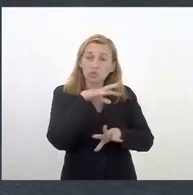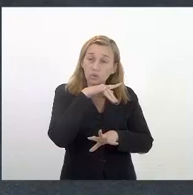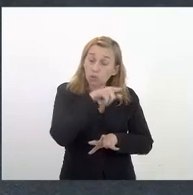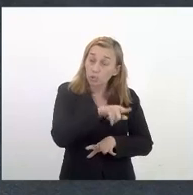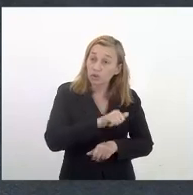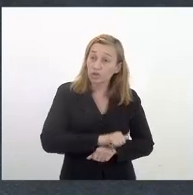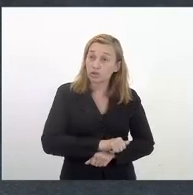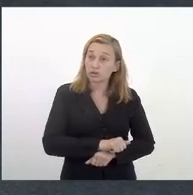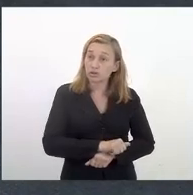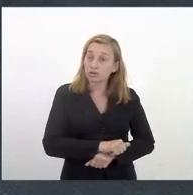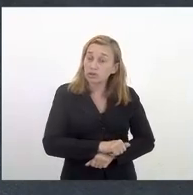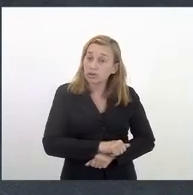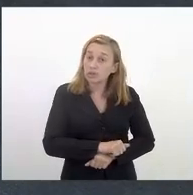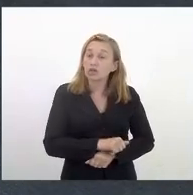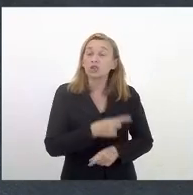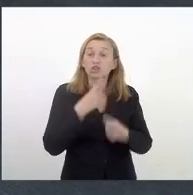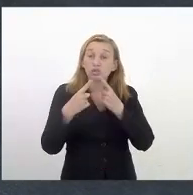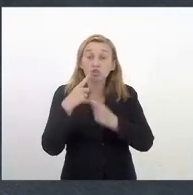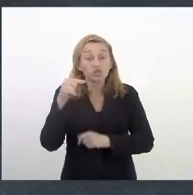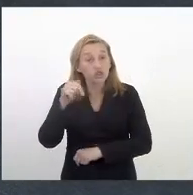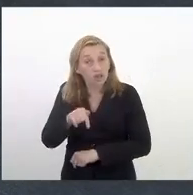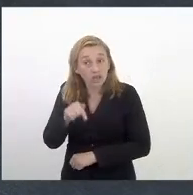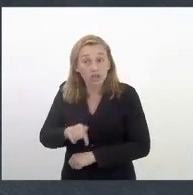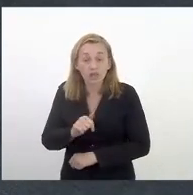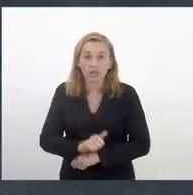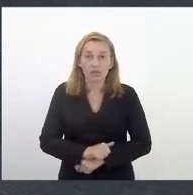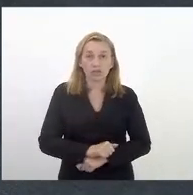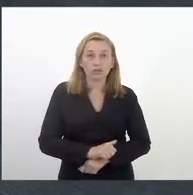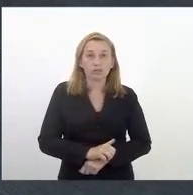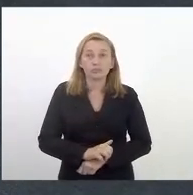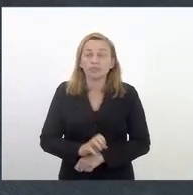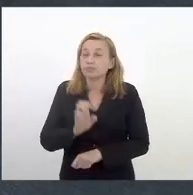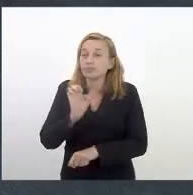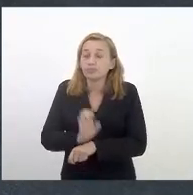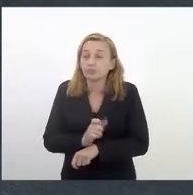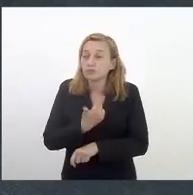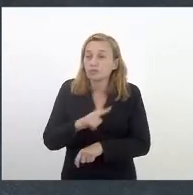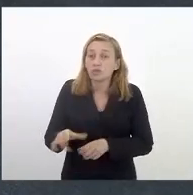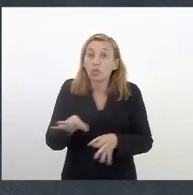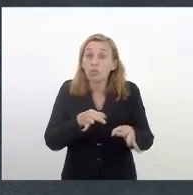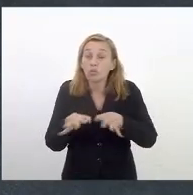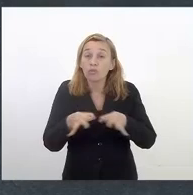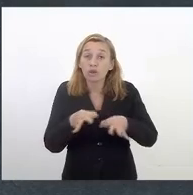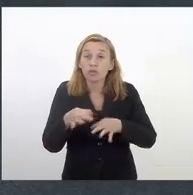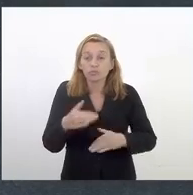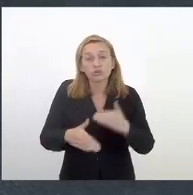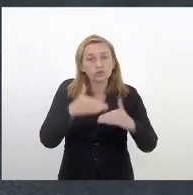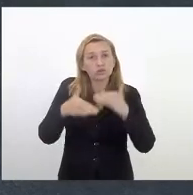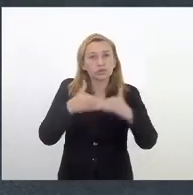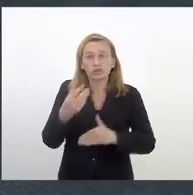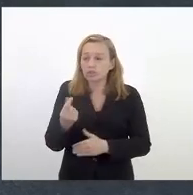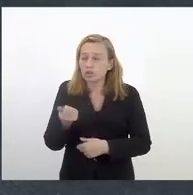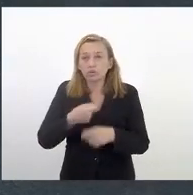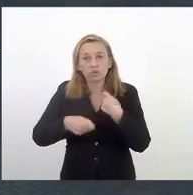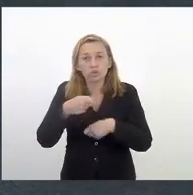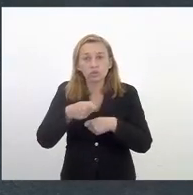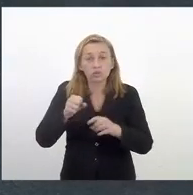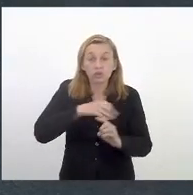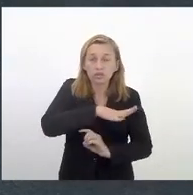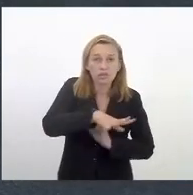de e discutindo aqui é que esse estado não tem um plano de desenvolvimento econômico e social